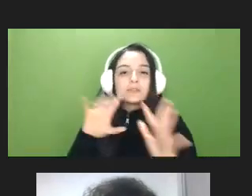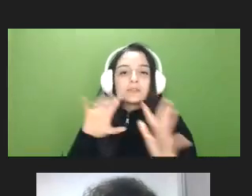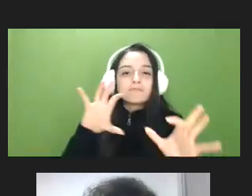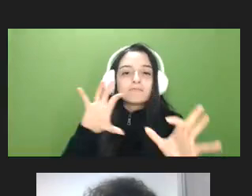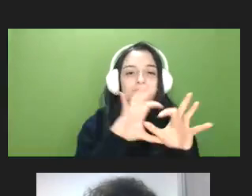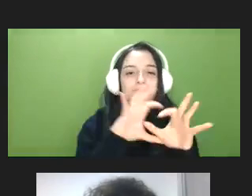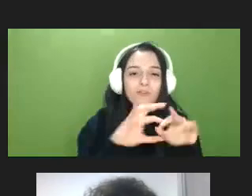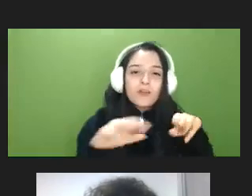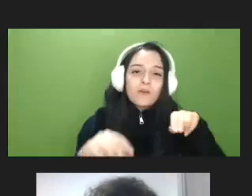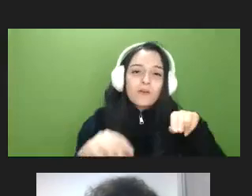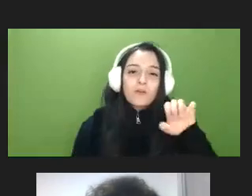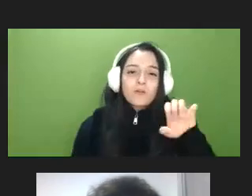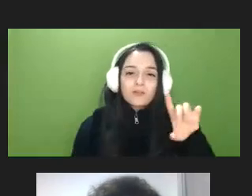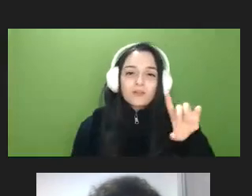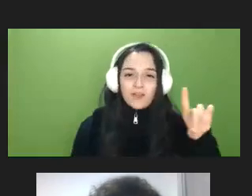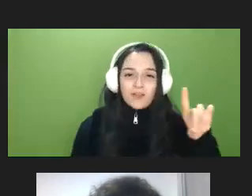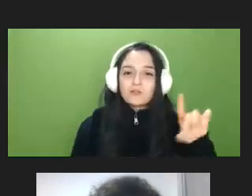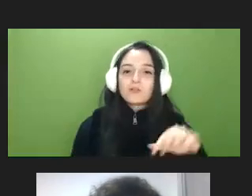NED, né?